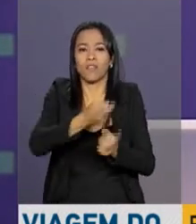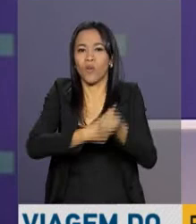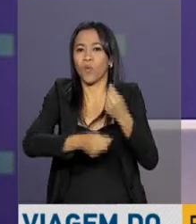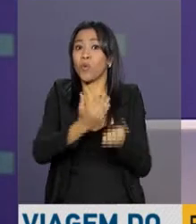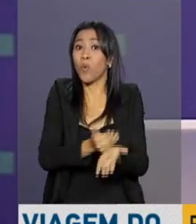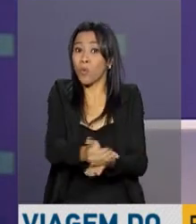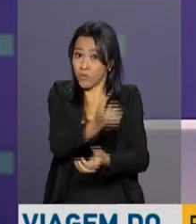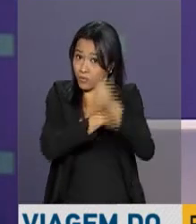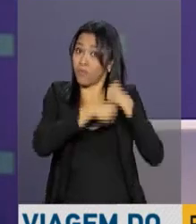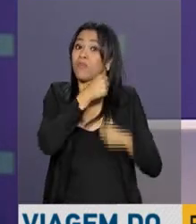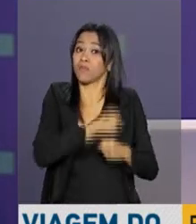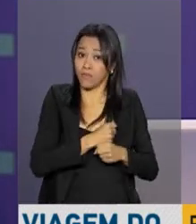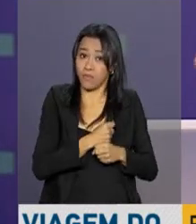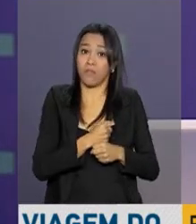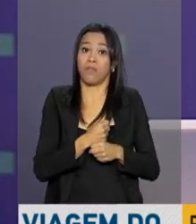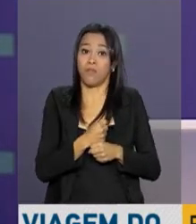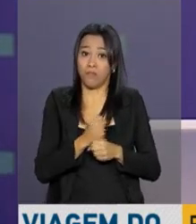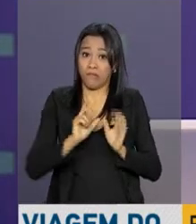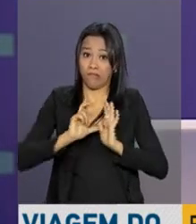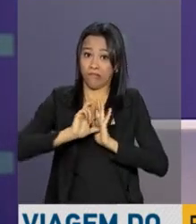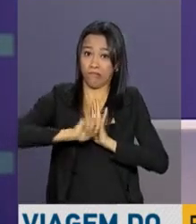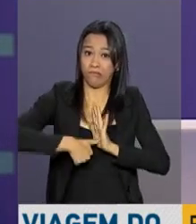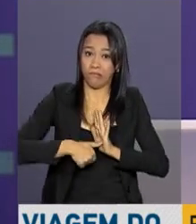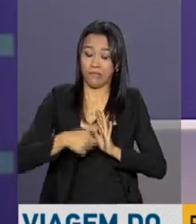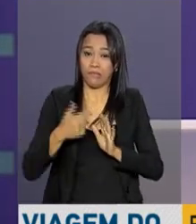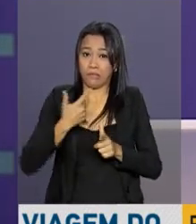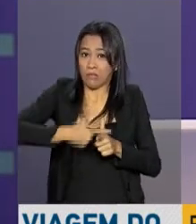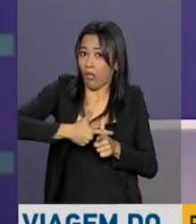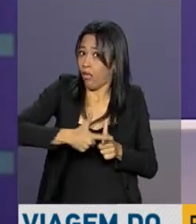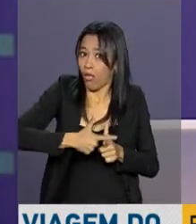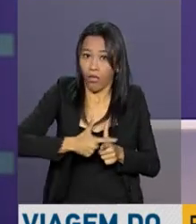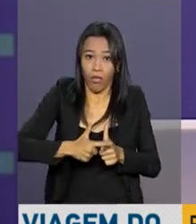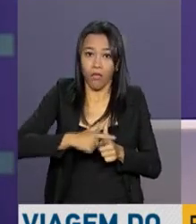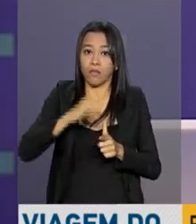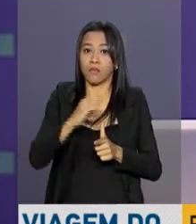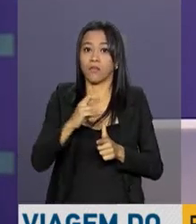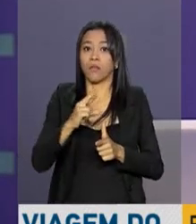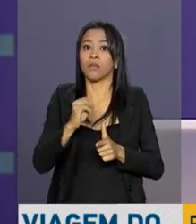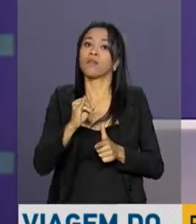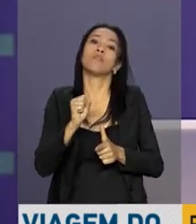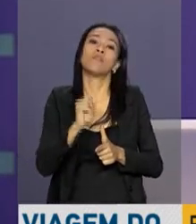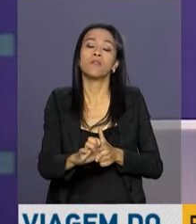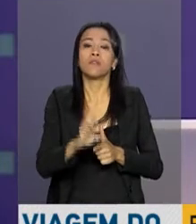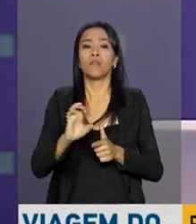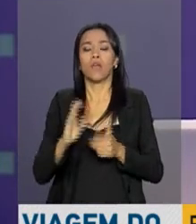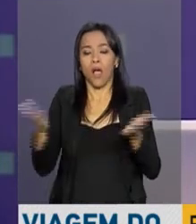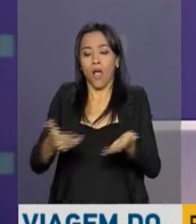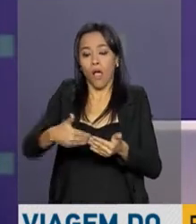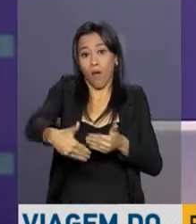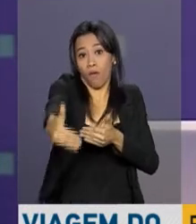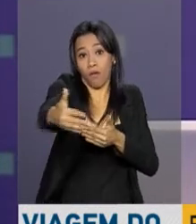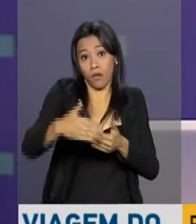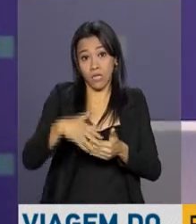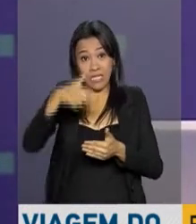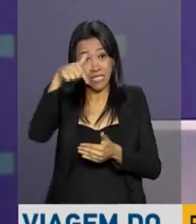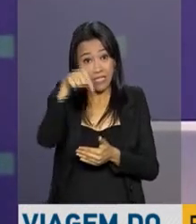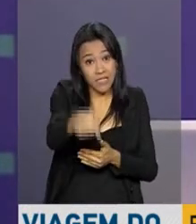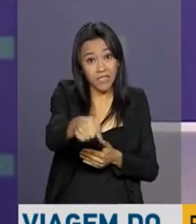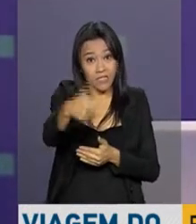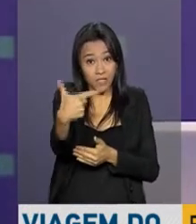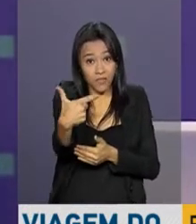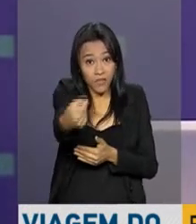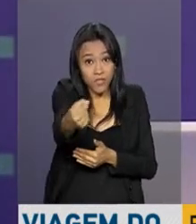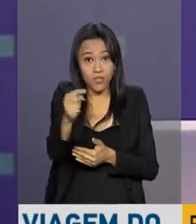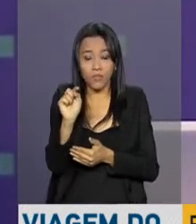ano passado e já nestes últimos 3 meses, cerca de 720 mil